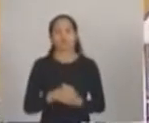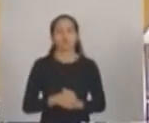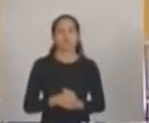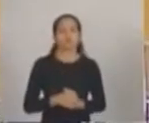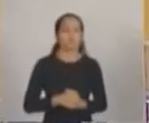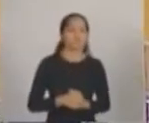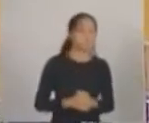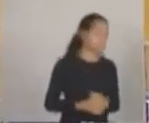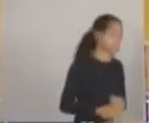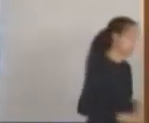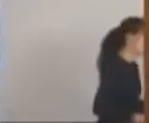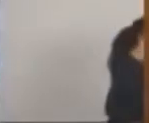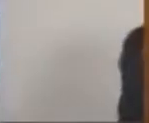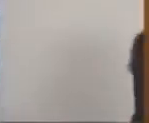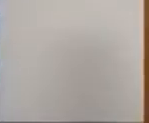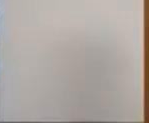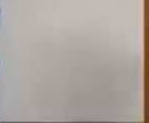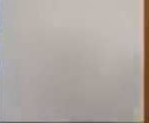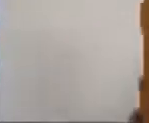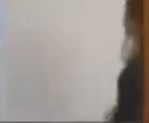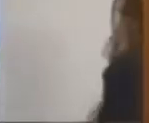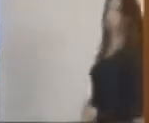Mais algum deputado gostaria de discutir a matéria?